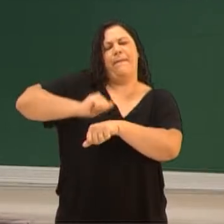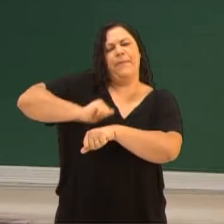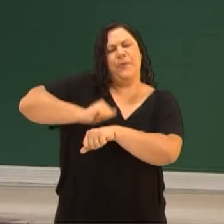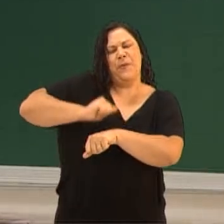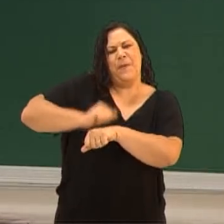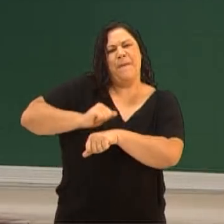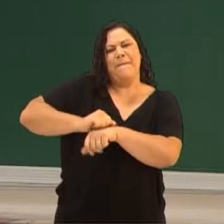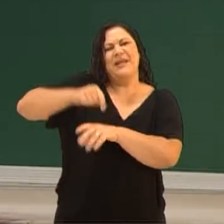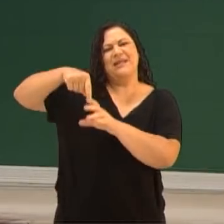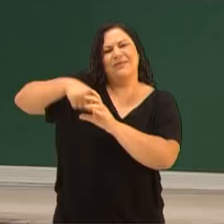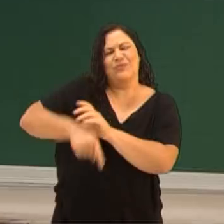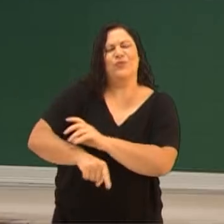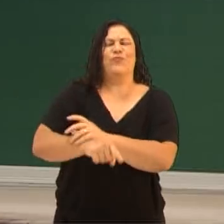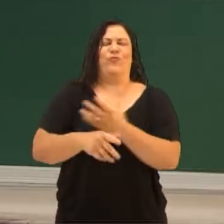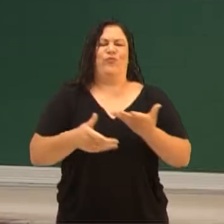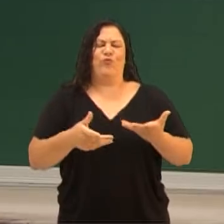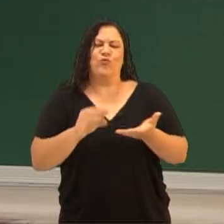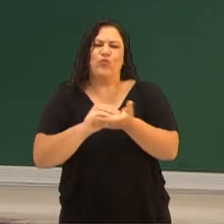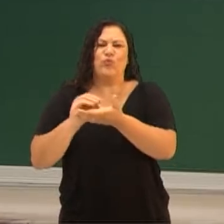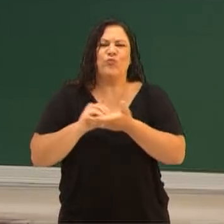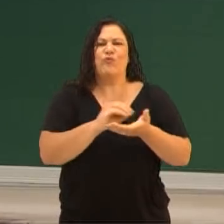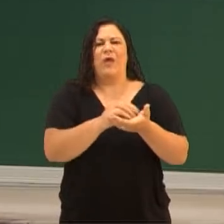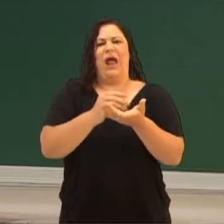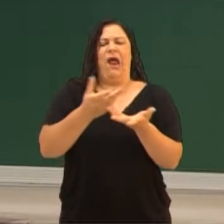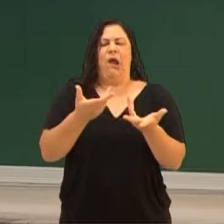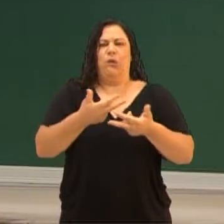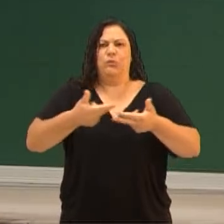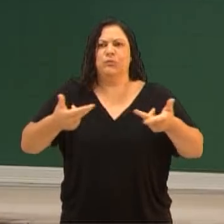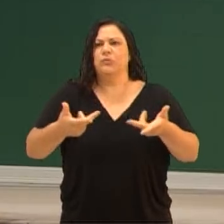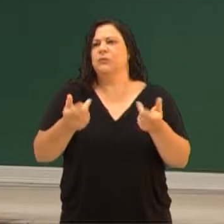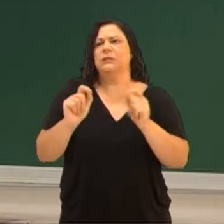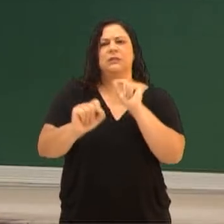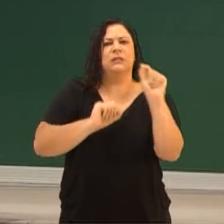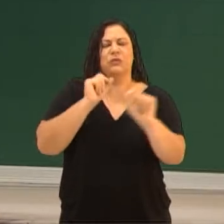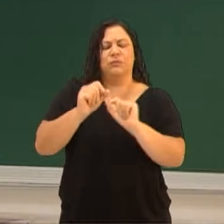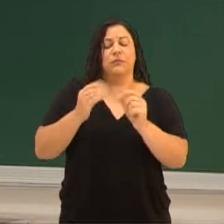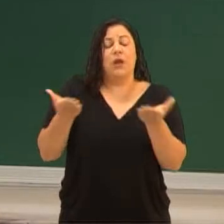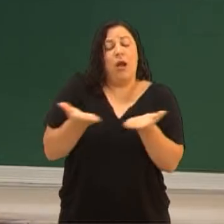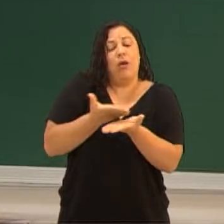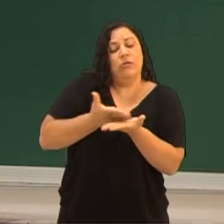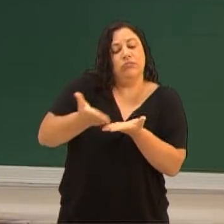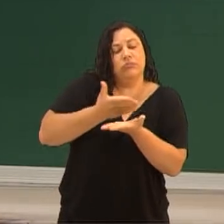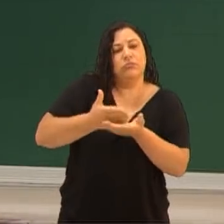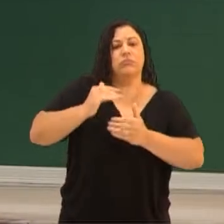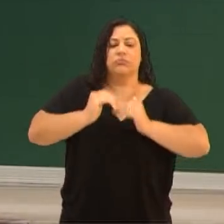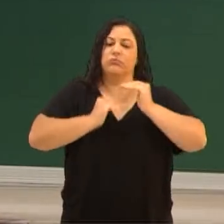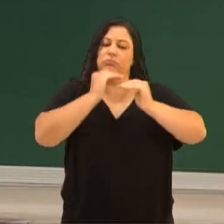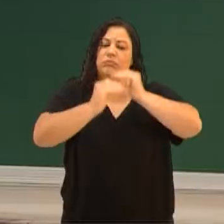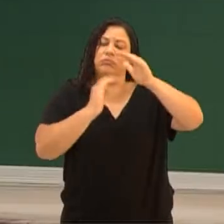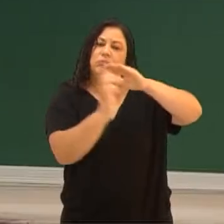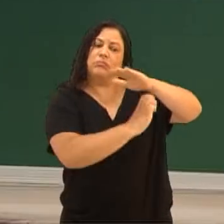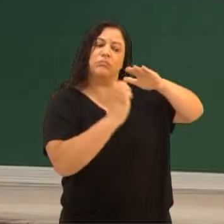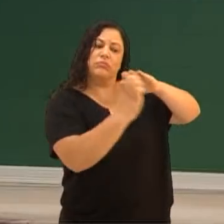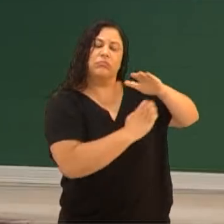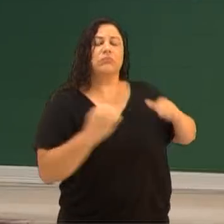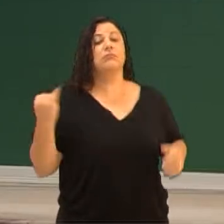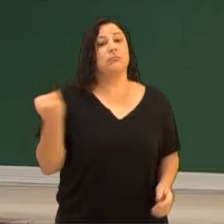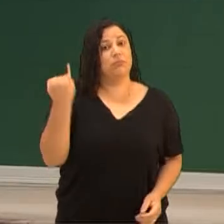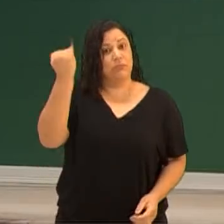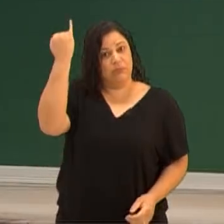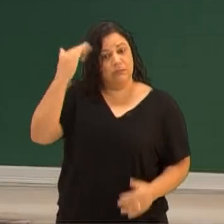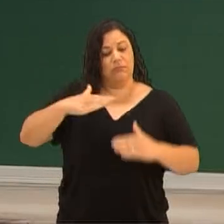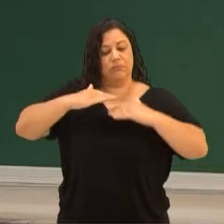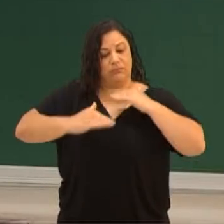né, de recursos do continente. O continente está no início de desenvolvimento industrial, né, muito importante, e vem caminhando